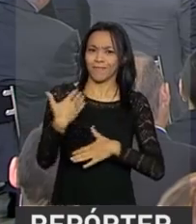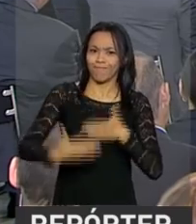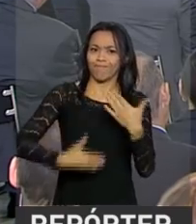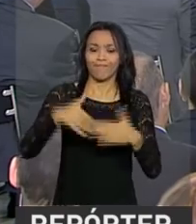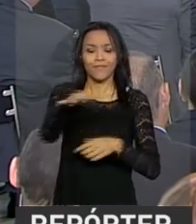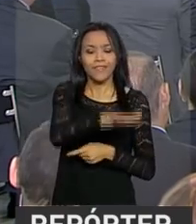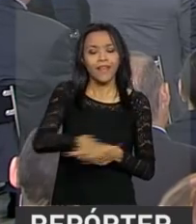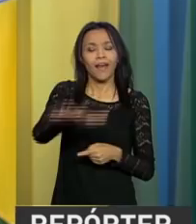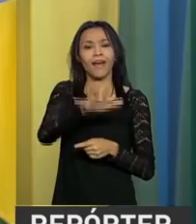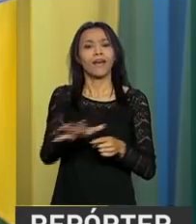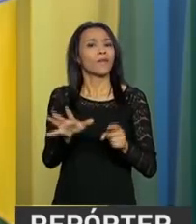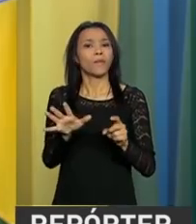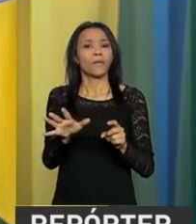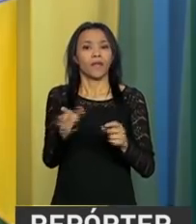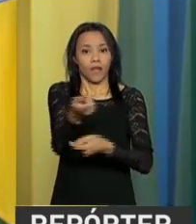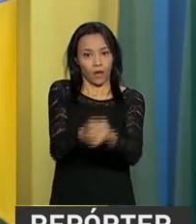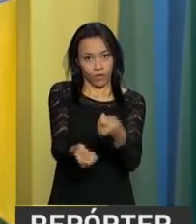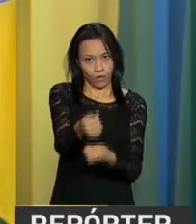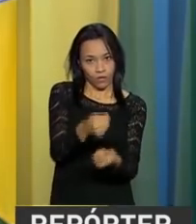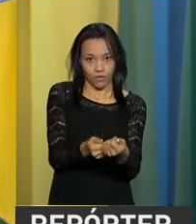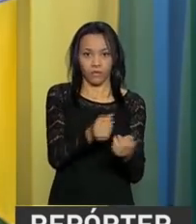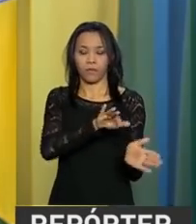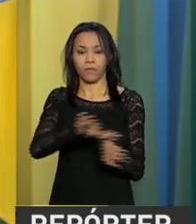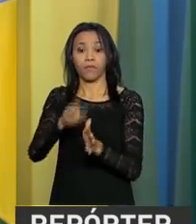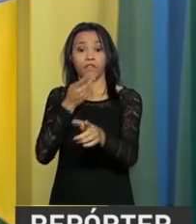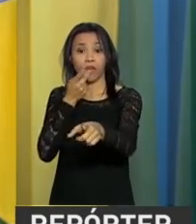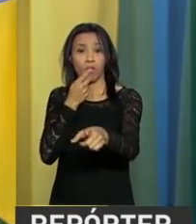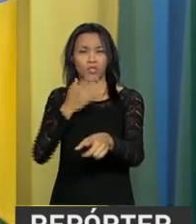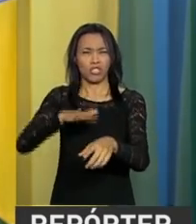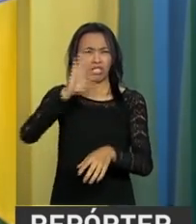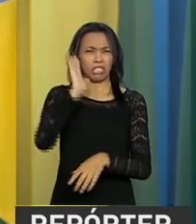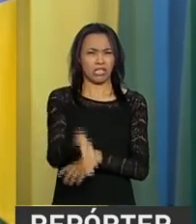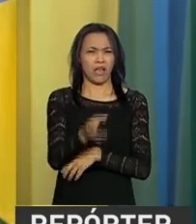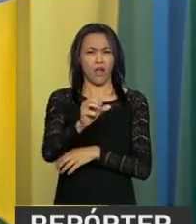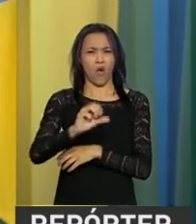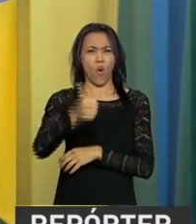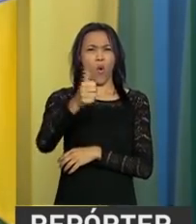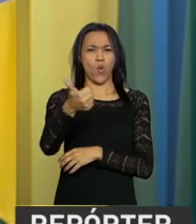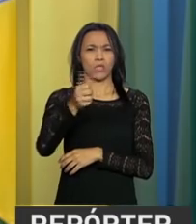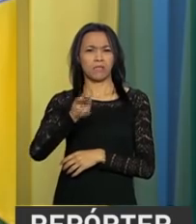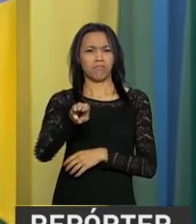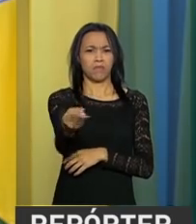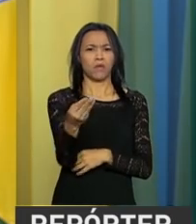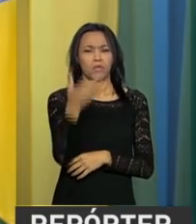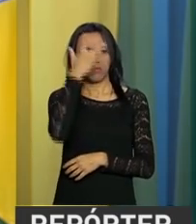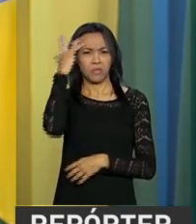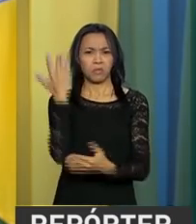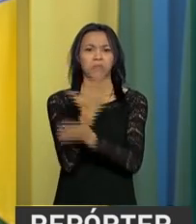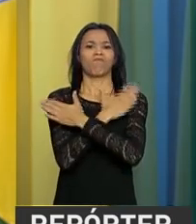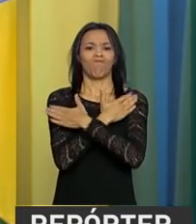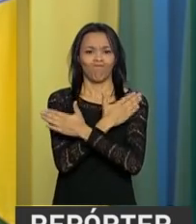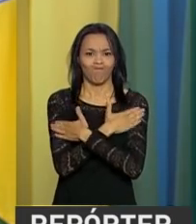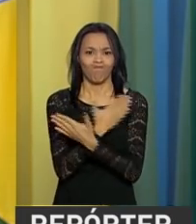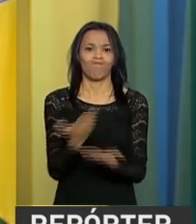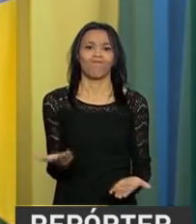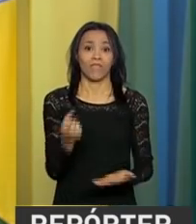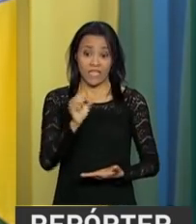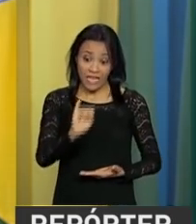área econômica. Já são mais de 11 milhões de desempregados. A